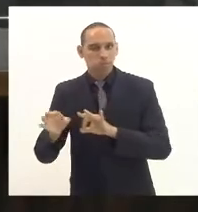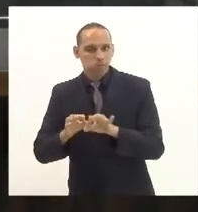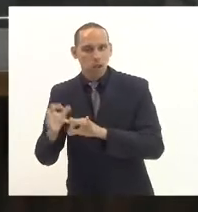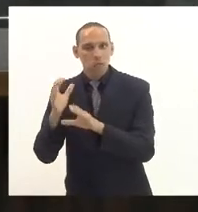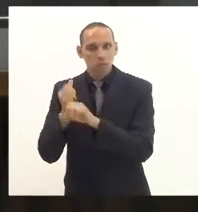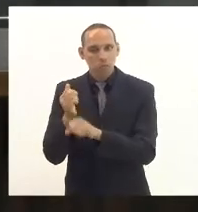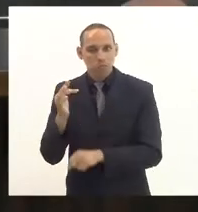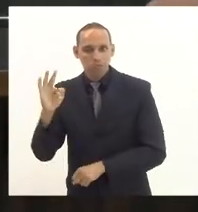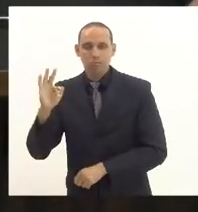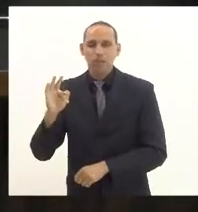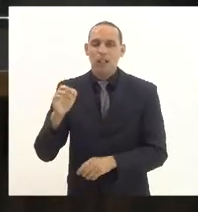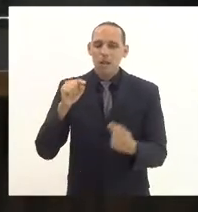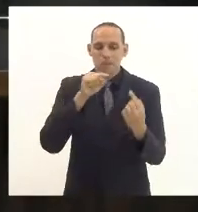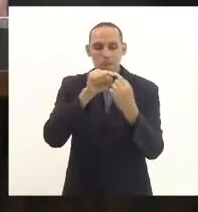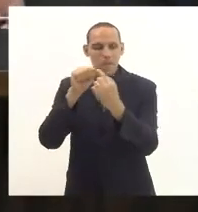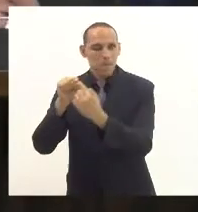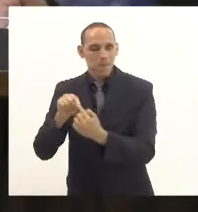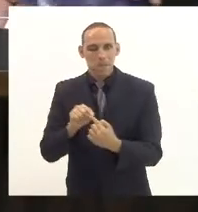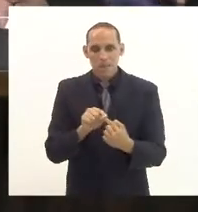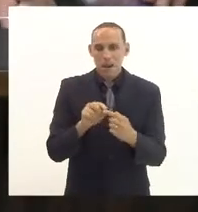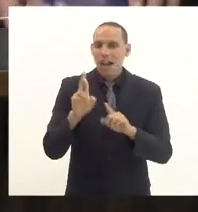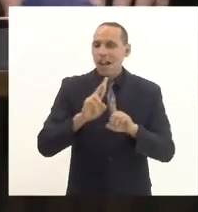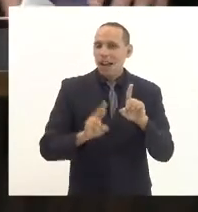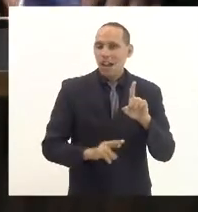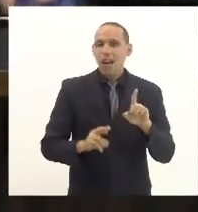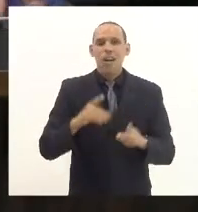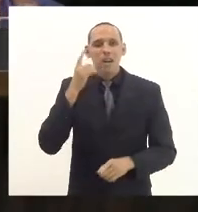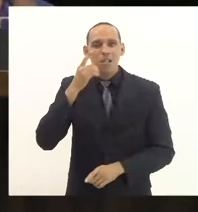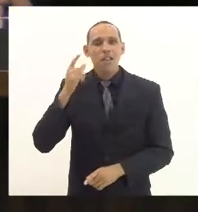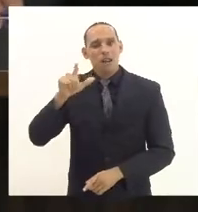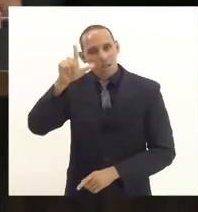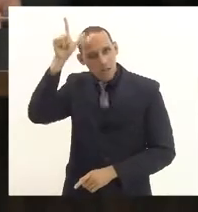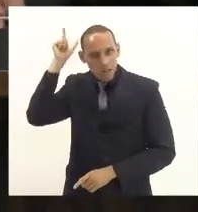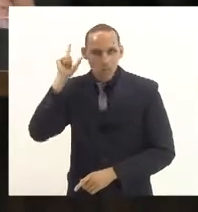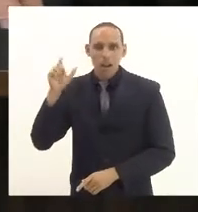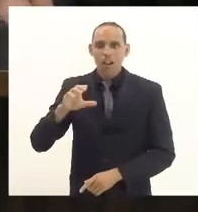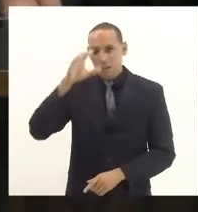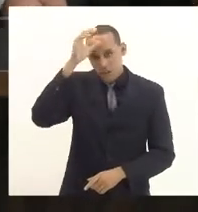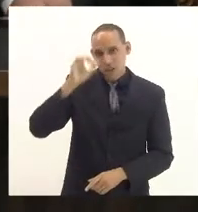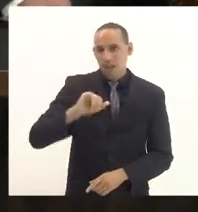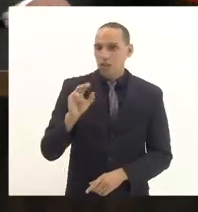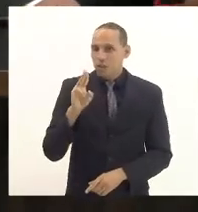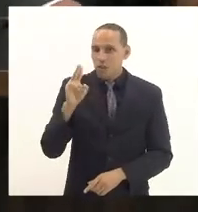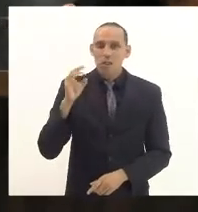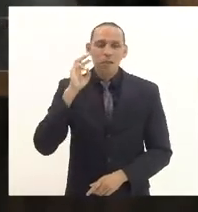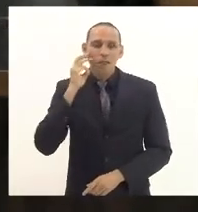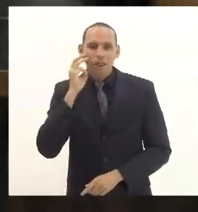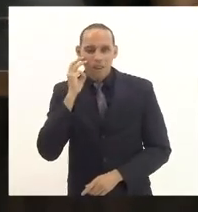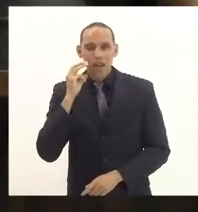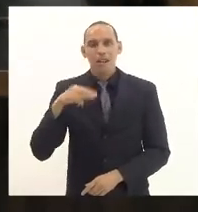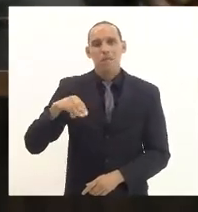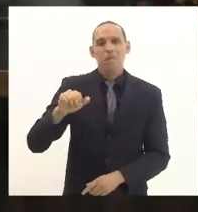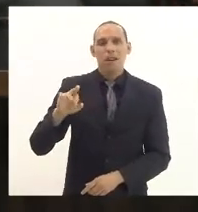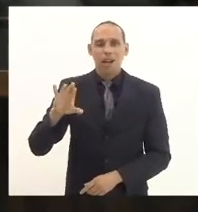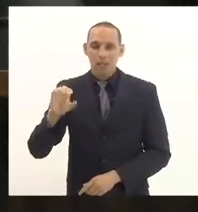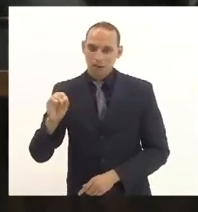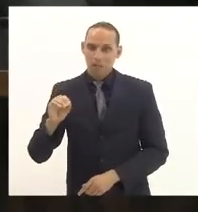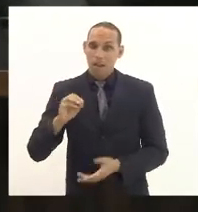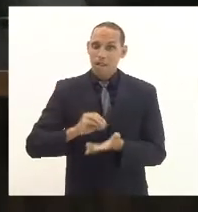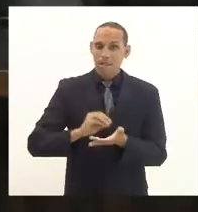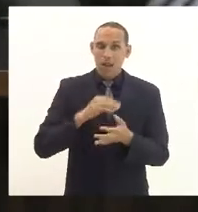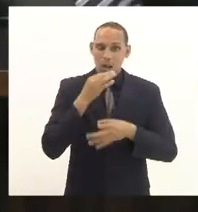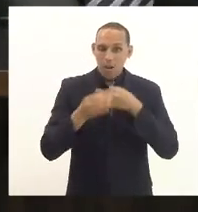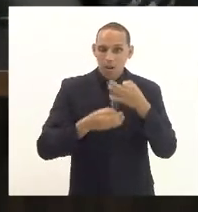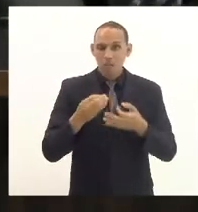e controle, favorável. Relatores, deputado Luiz Paulo, tia Ju, Marta Rocha, Valdec Carneiro e Márcio Canella. pendente de pareceres das comissões de